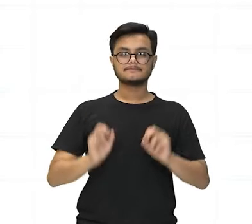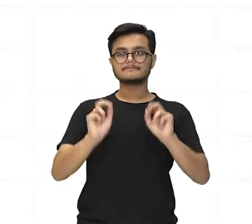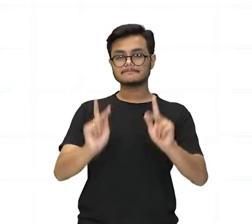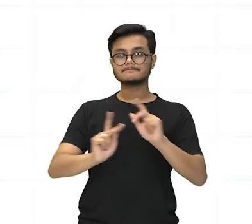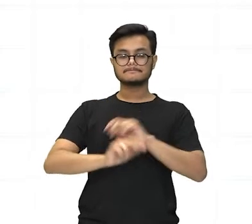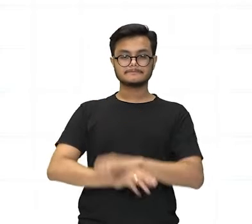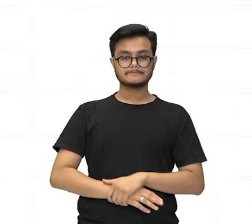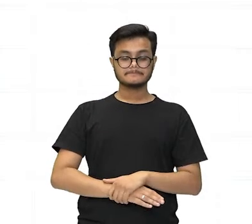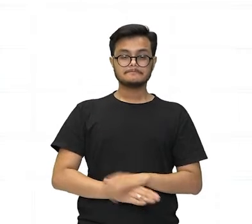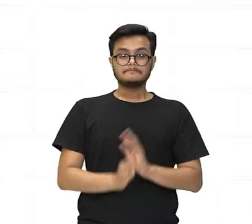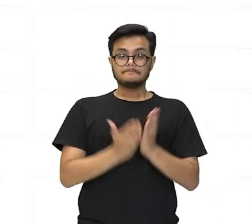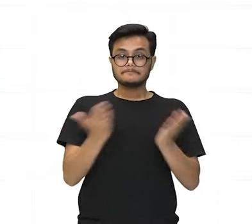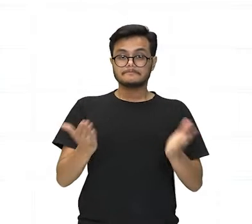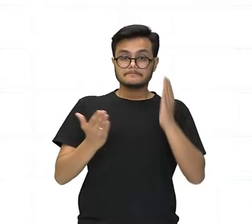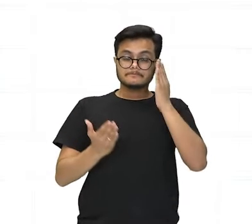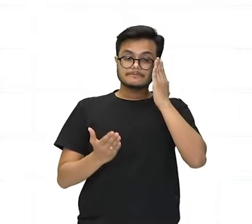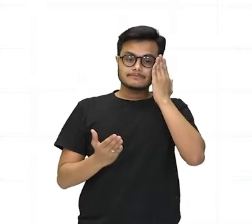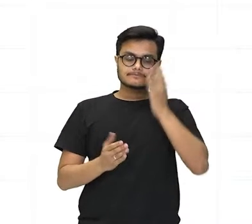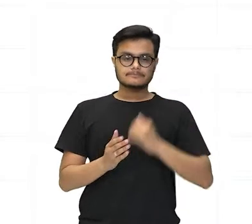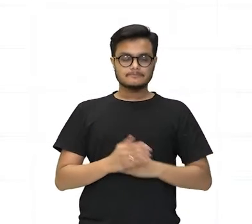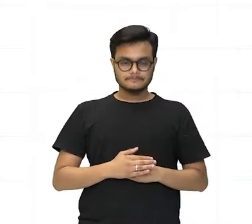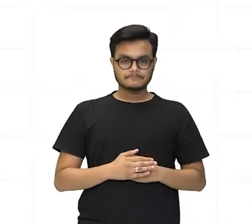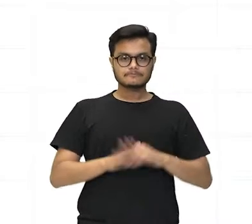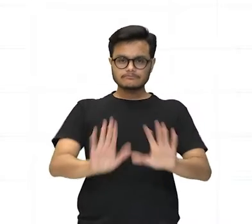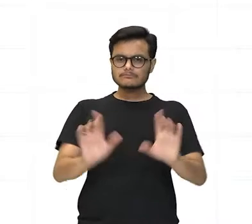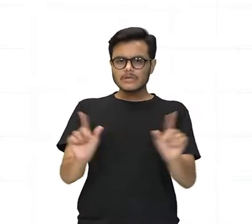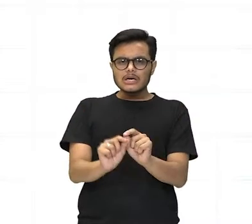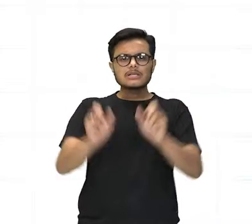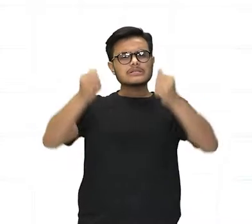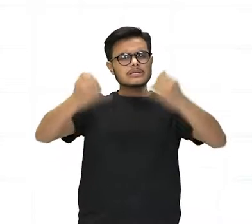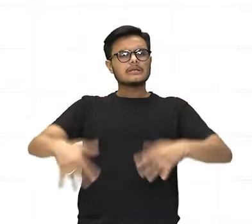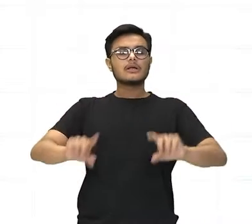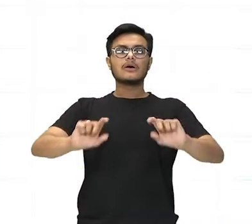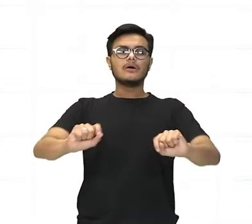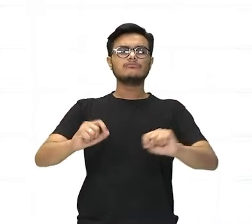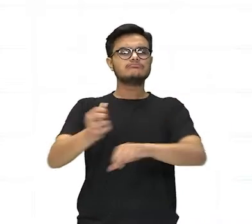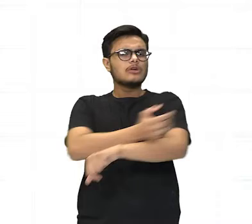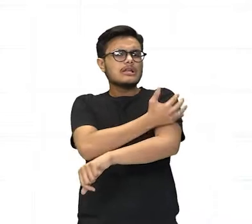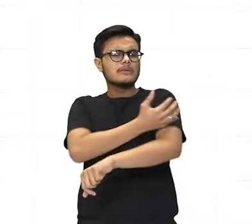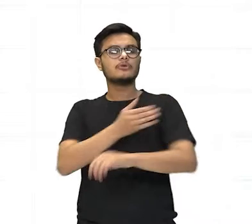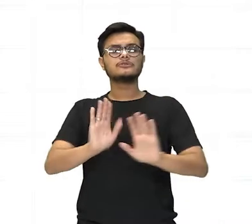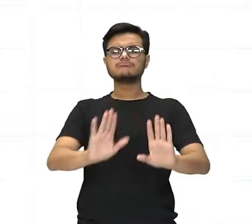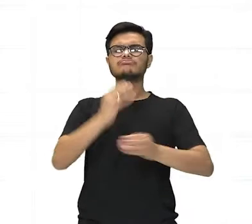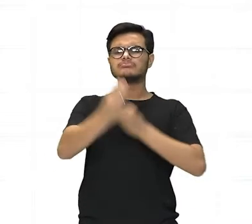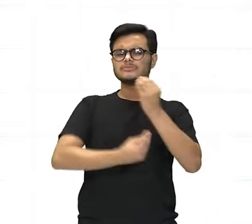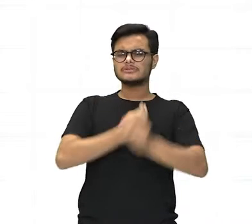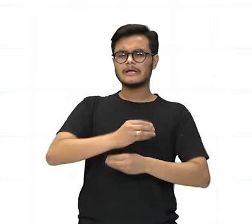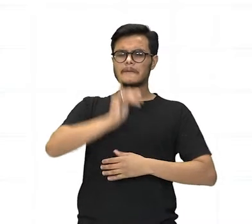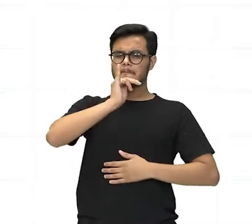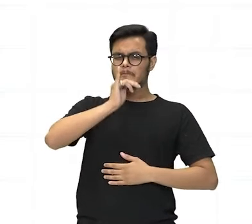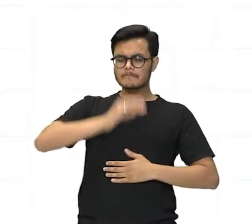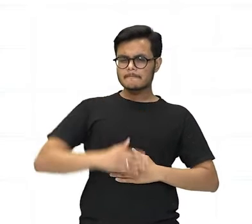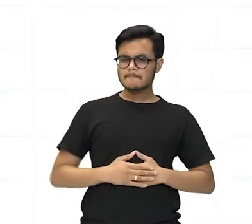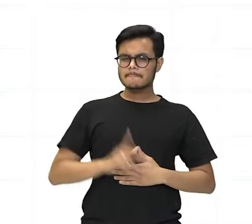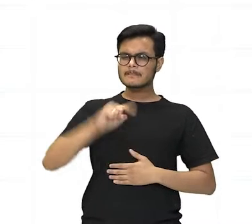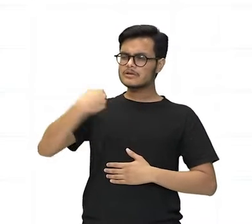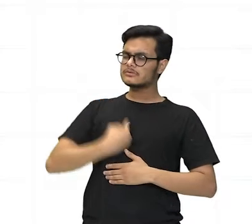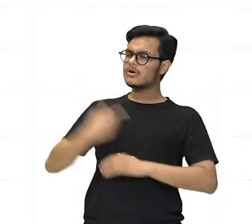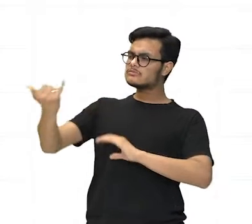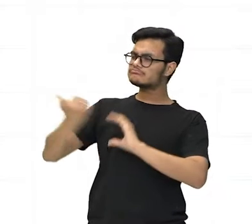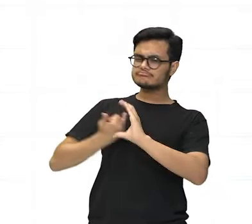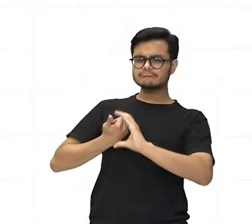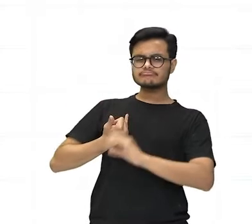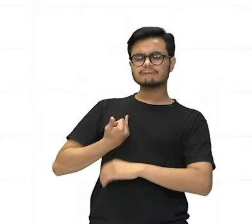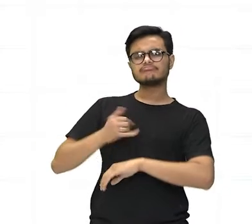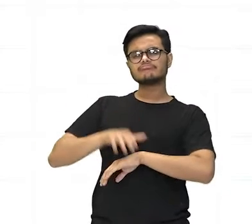desmaio. Então, para exemplificar para vocês essa questão das emoções súbitas, se a gente recebe uma notícia